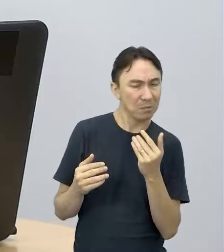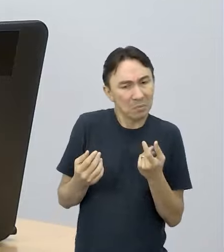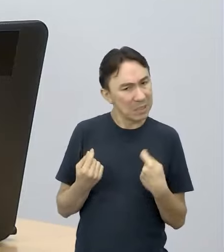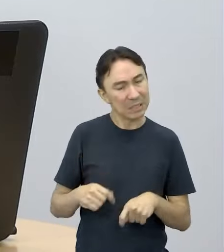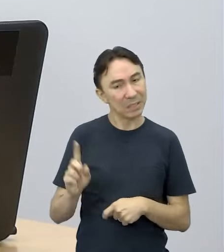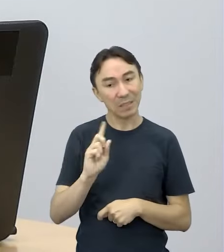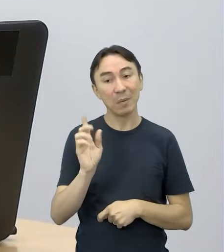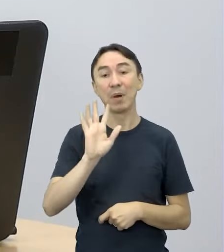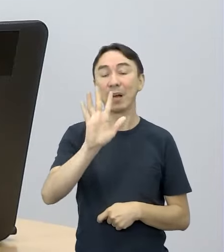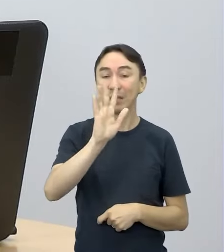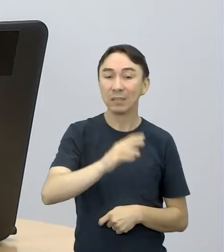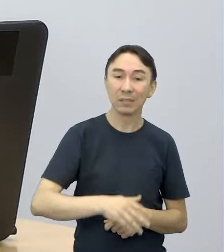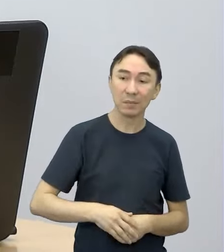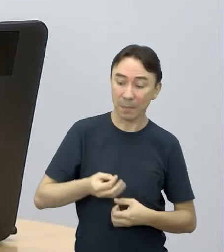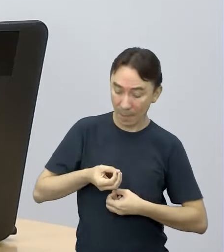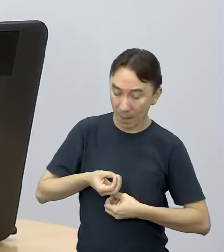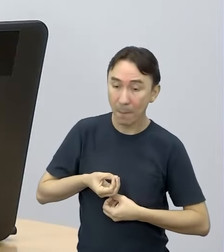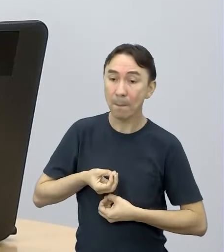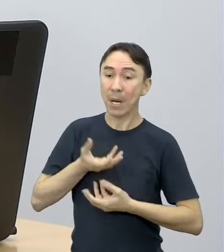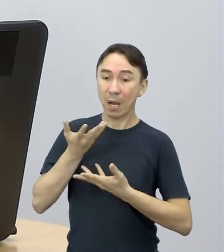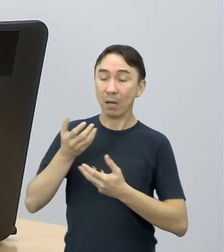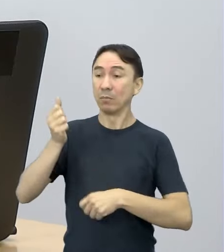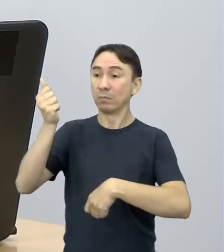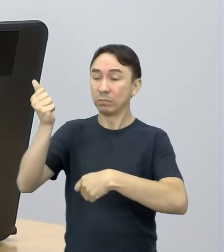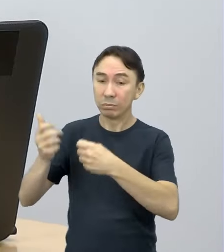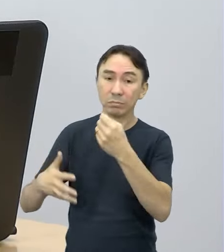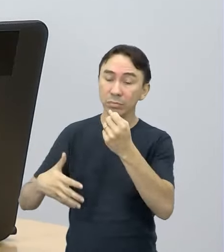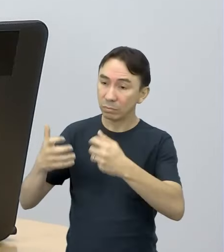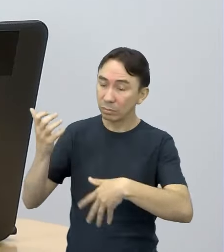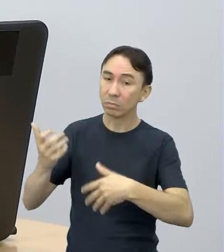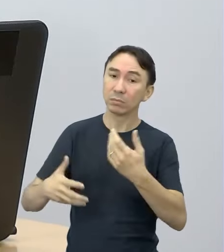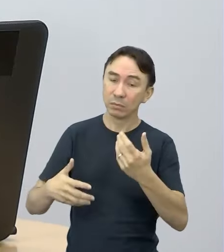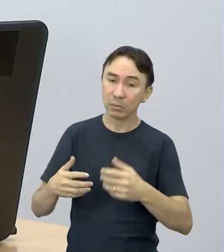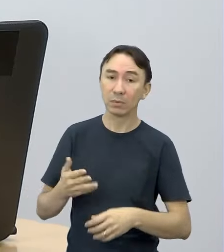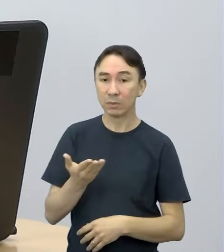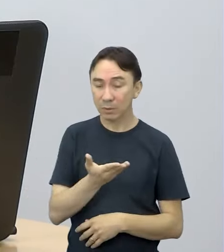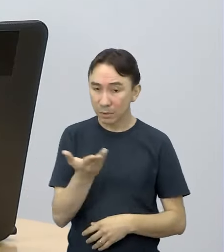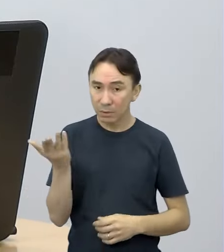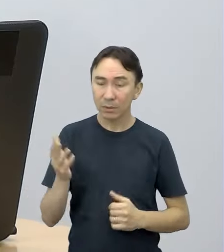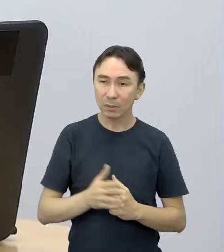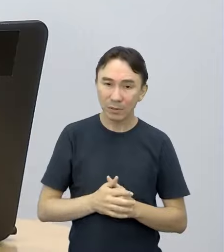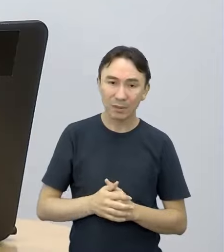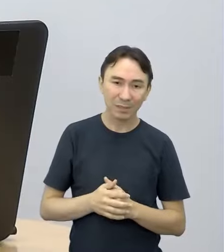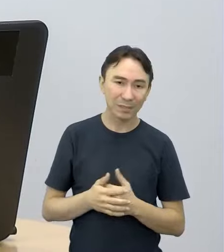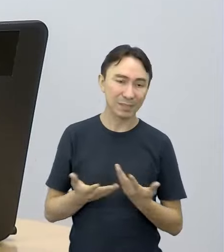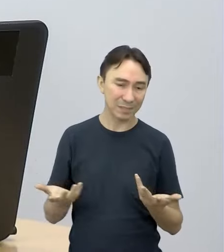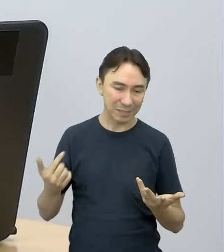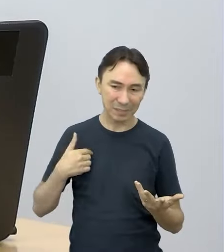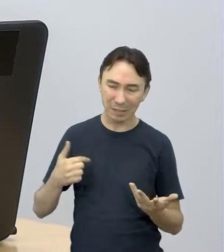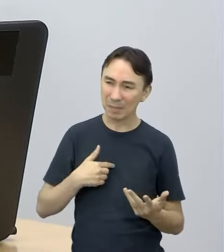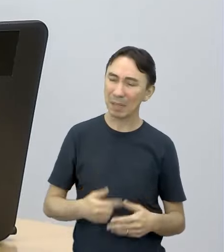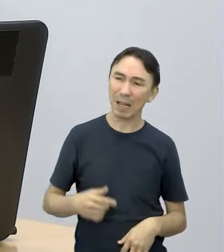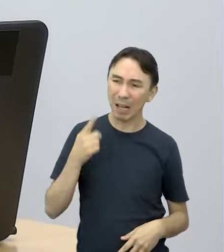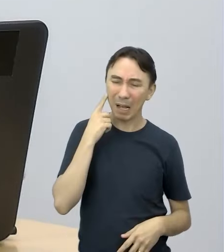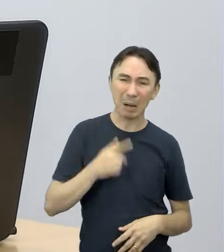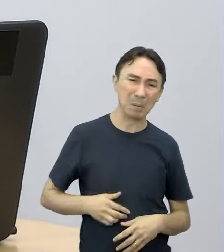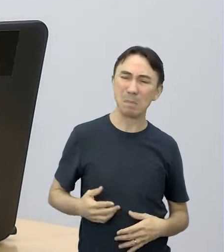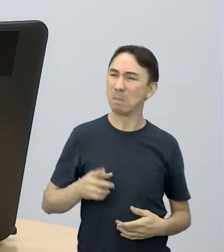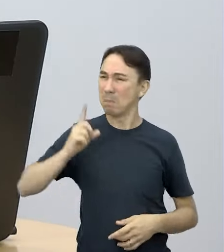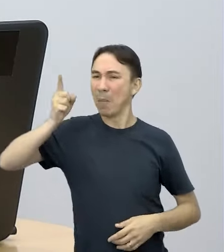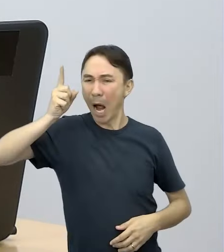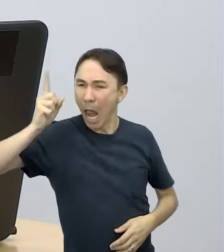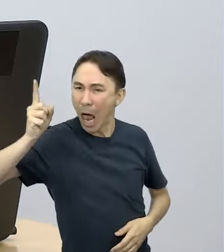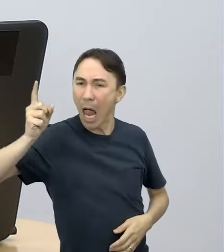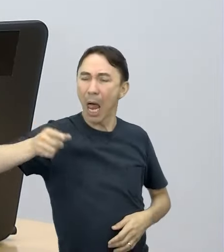seja aceito, né, em que você consiga expor as suas ideias sem ter que brigar, né? Sem ter que chorar, sem